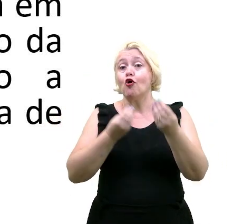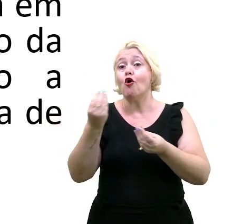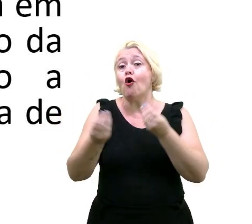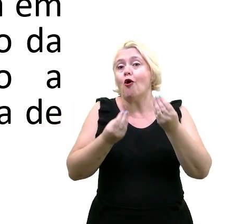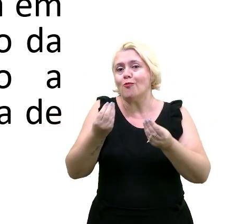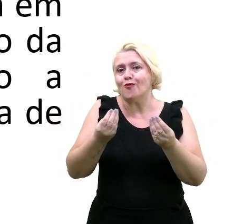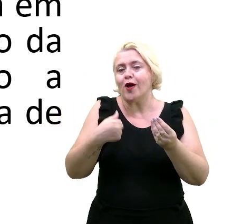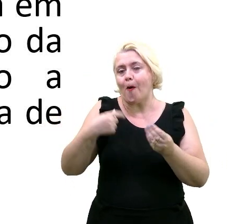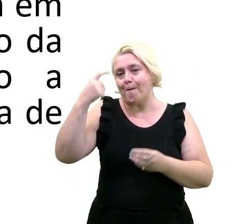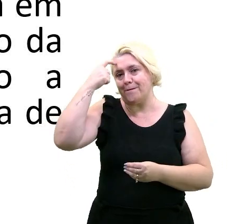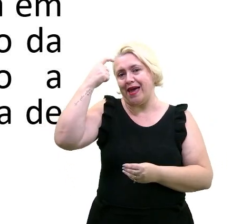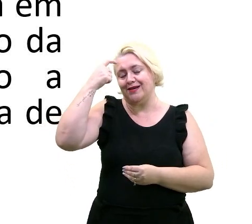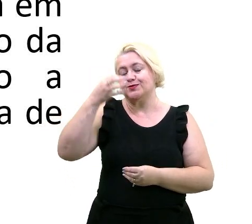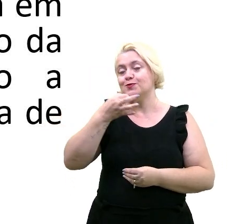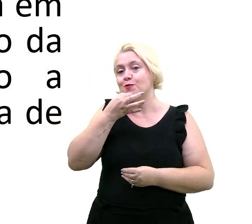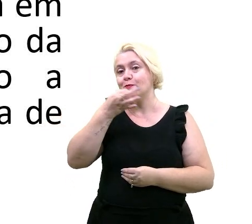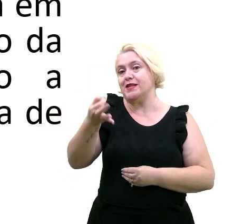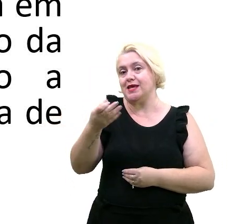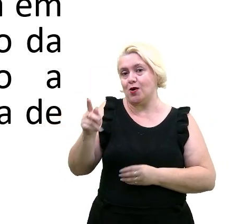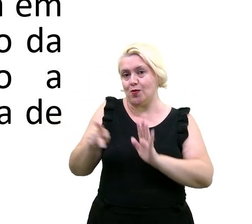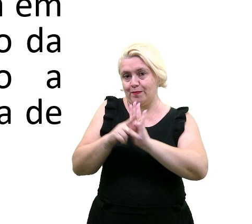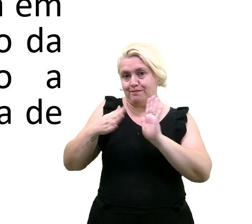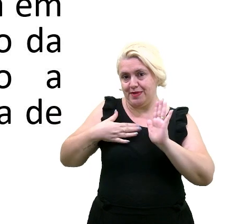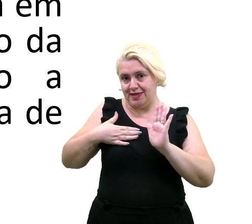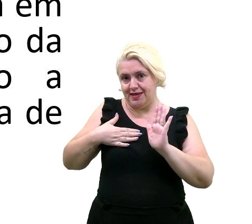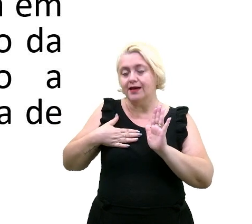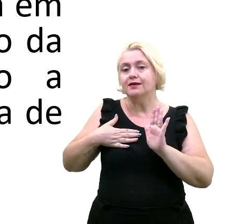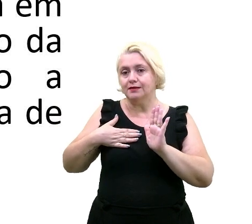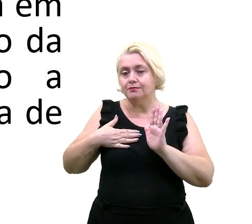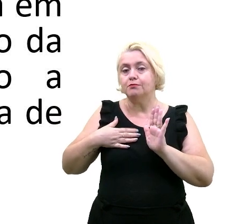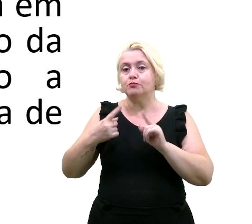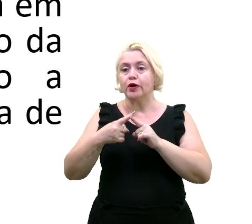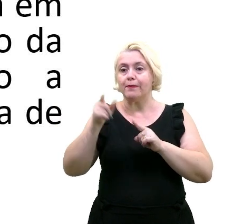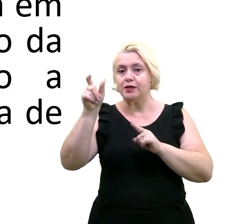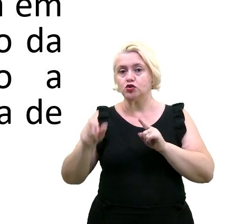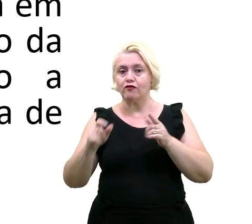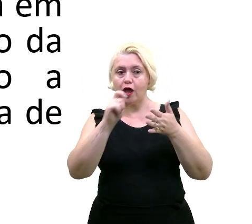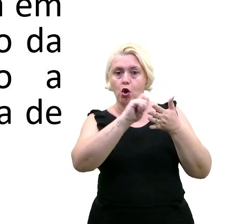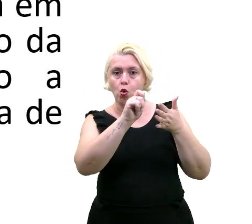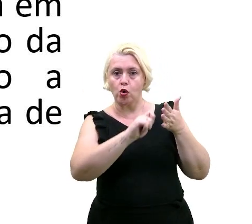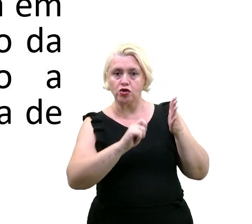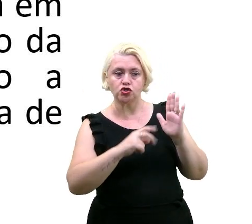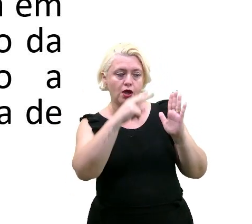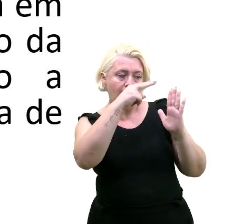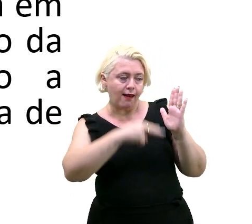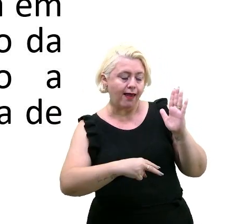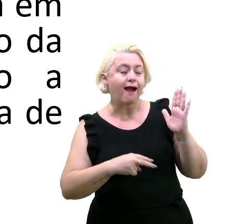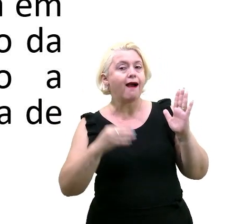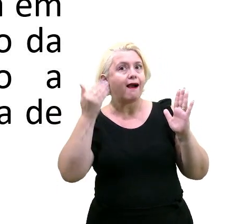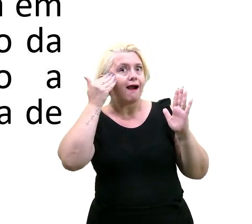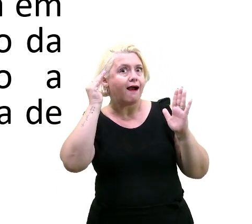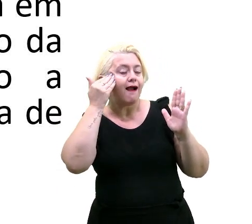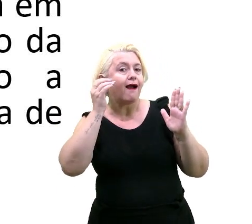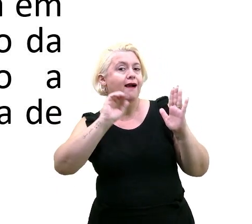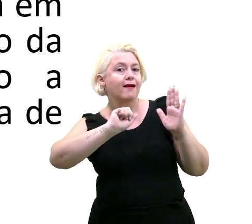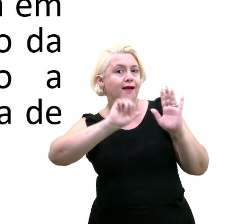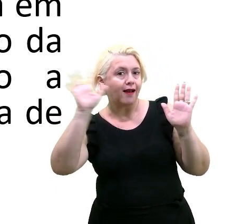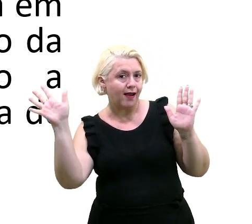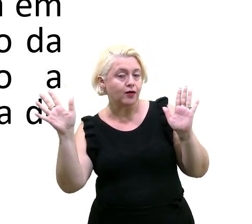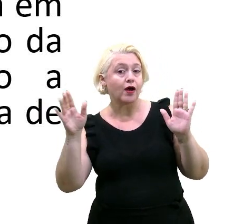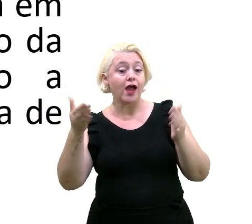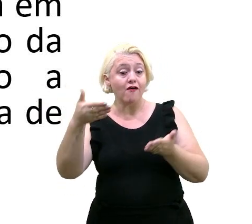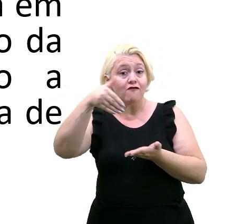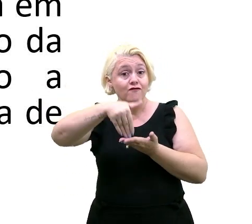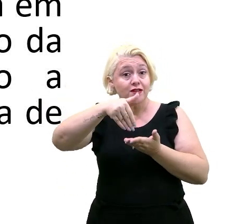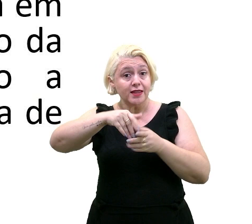de como eu penso deixando claro pro leitor essa construção e o finalzinho eu